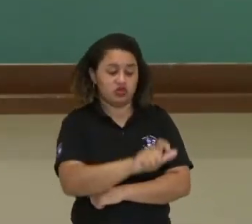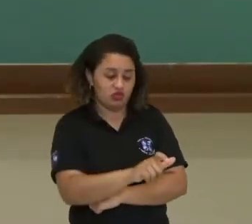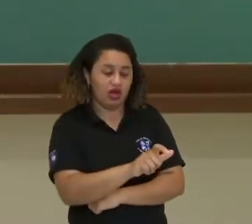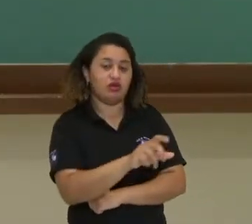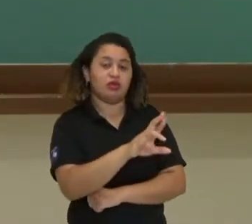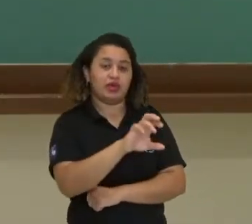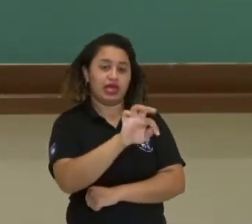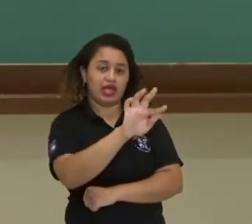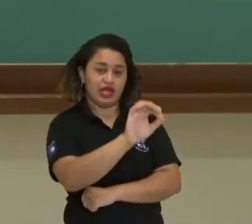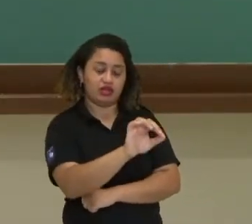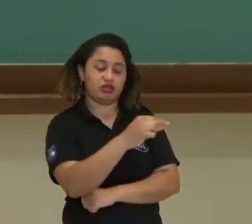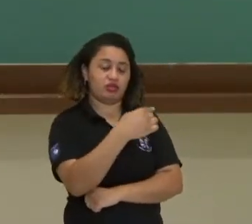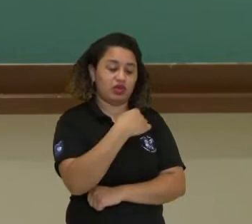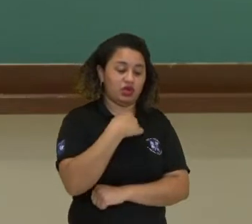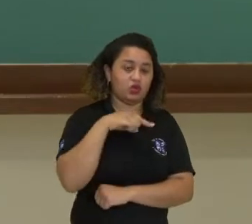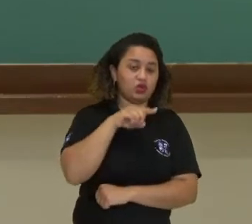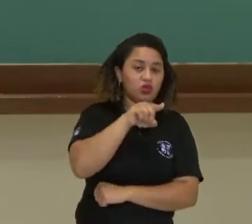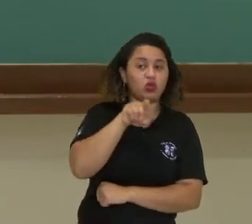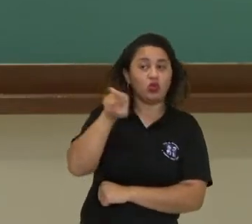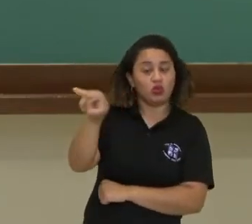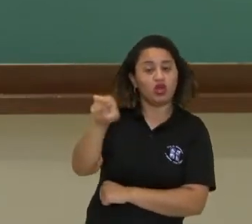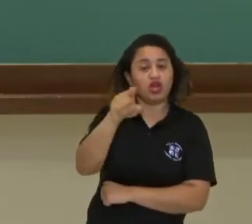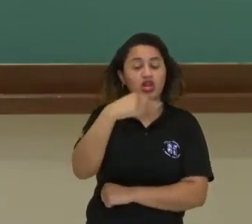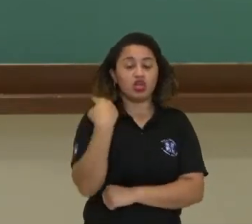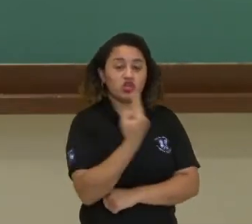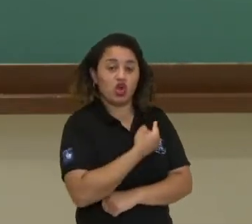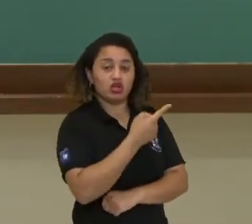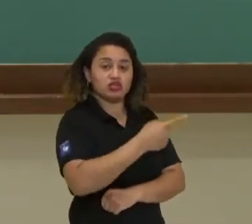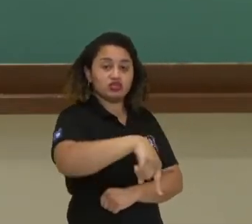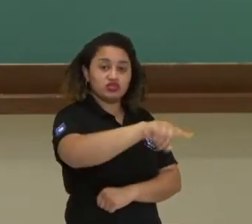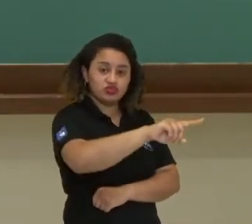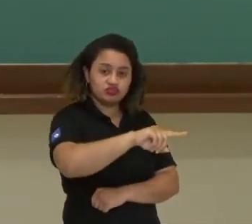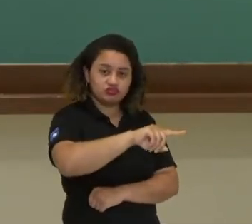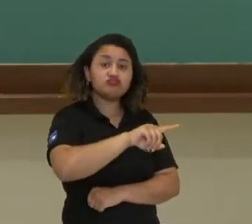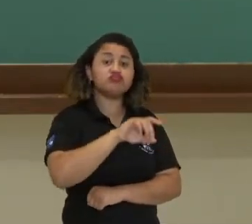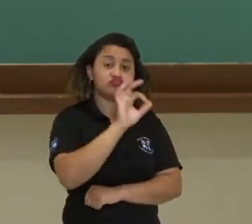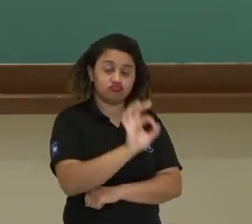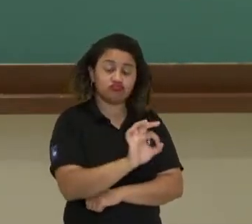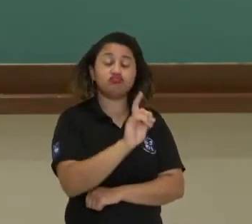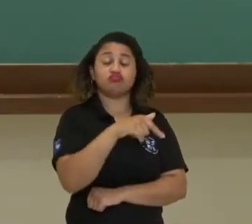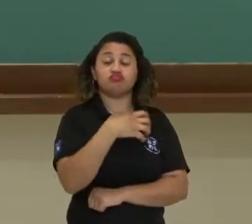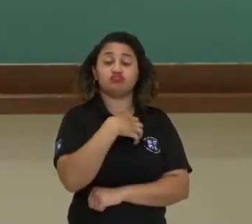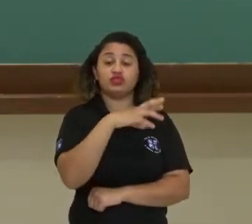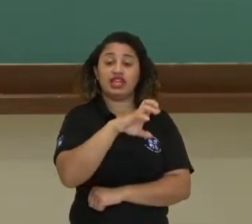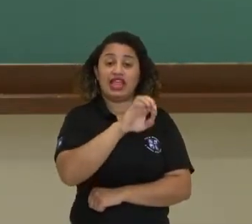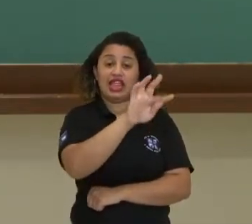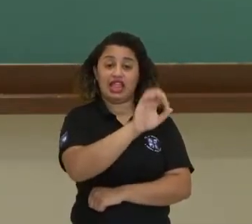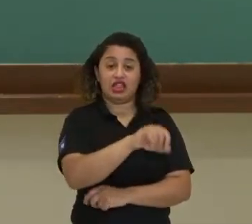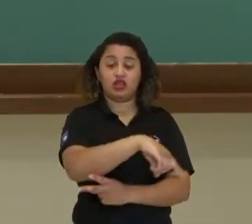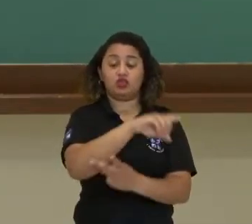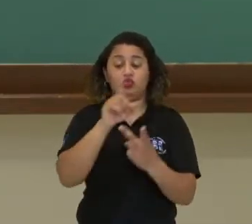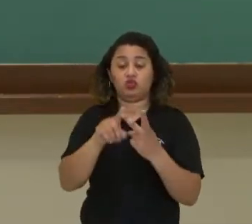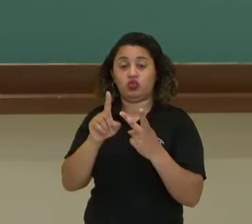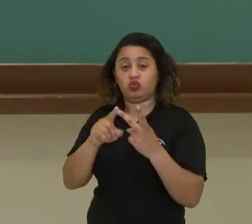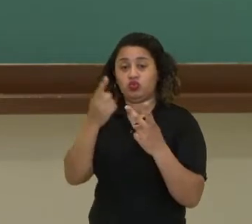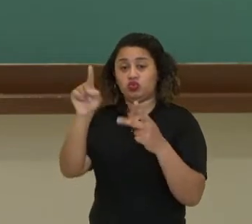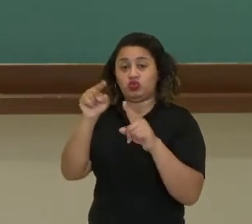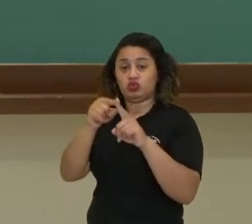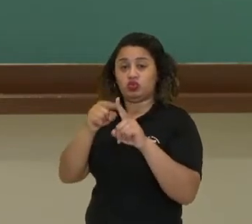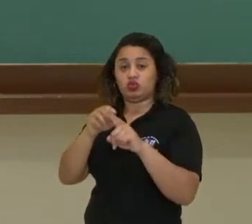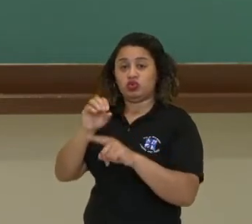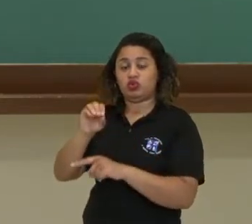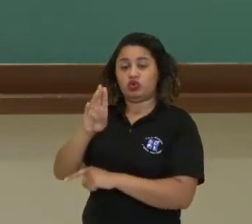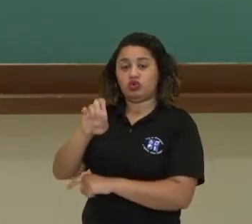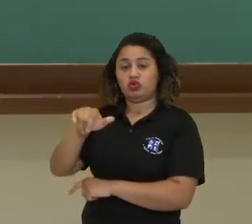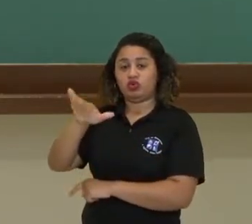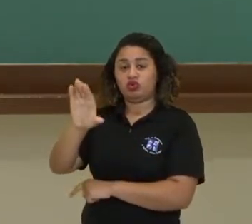que é eu tu ele nós vós eles caso reto e o pronome oblíquo O que é se fala